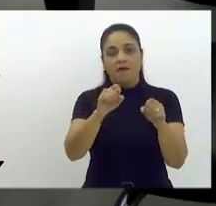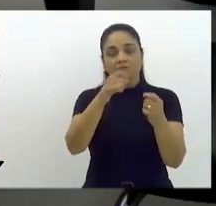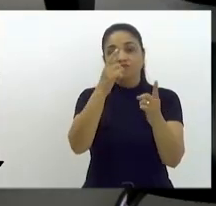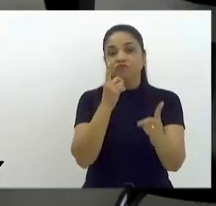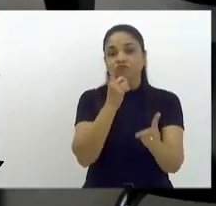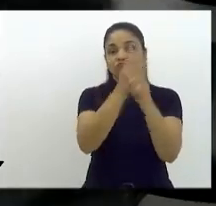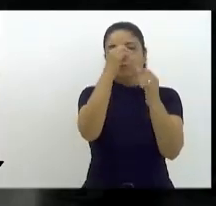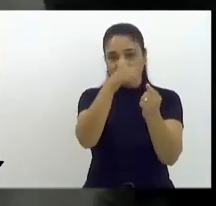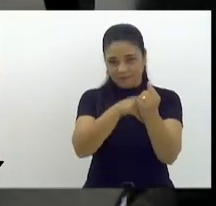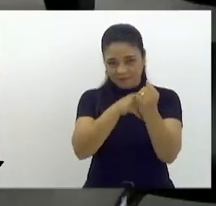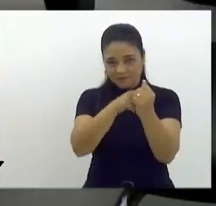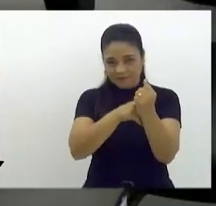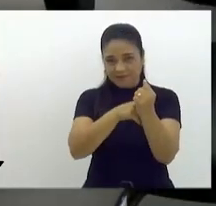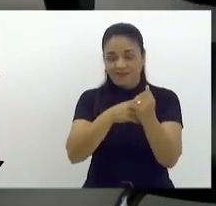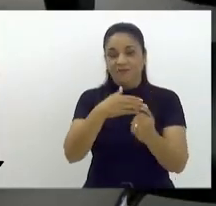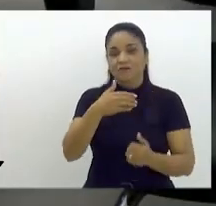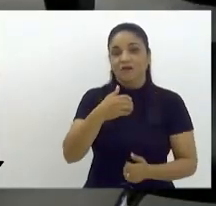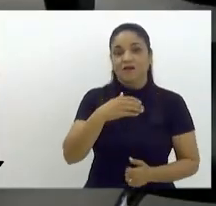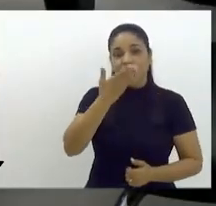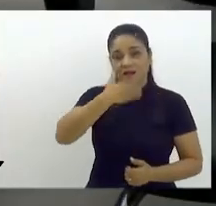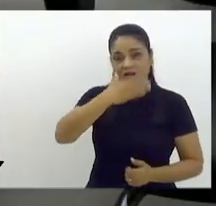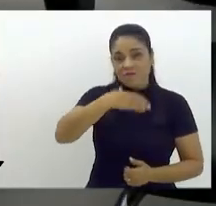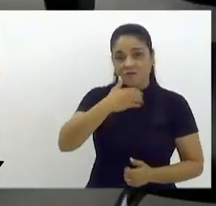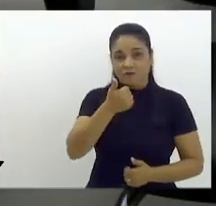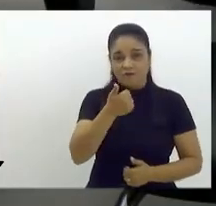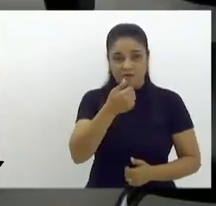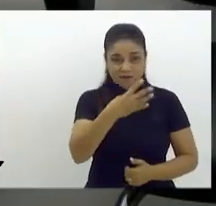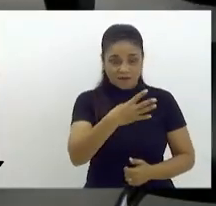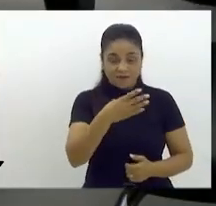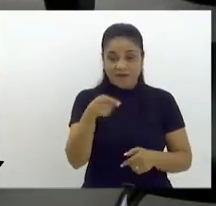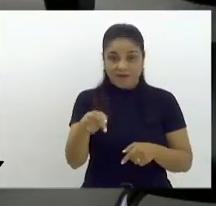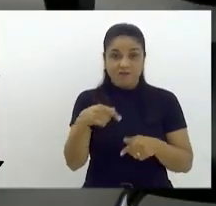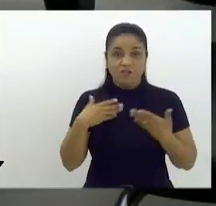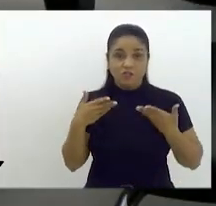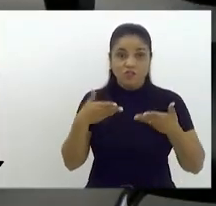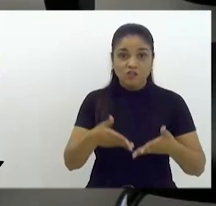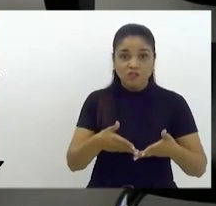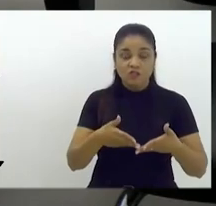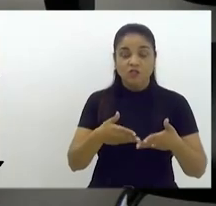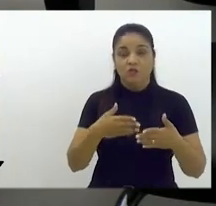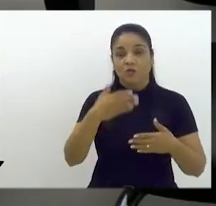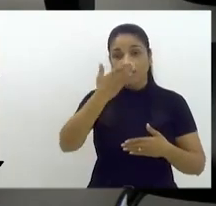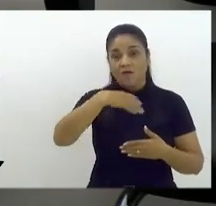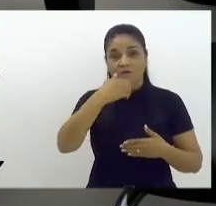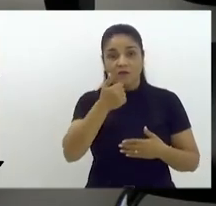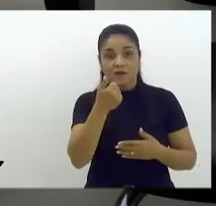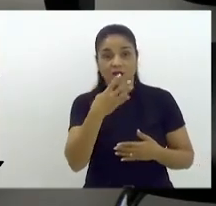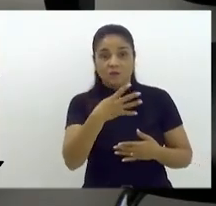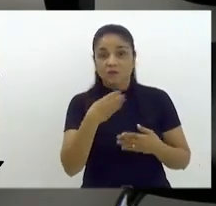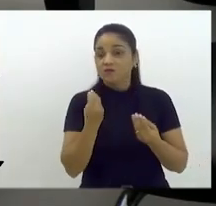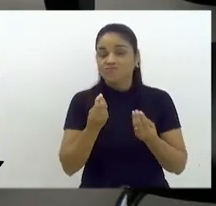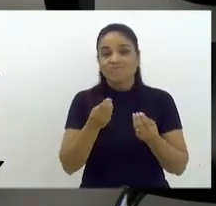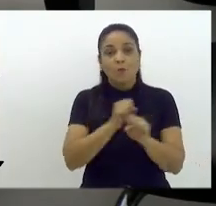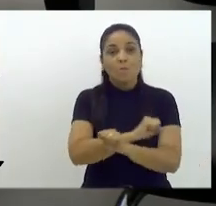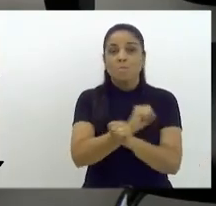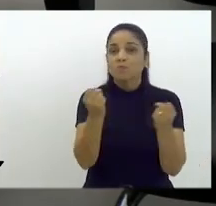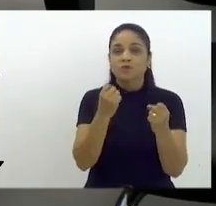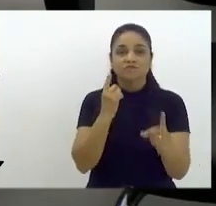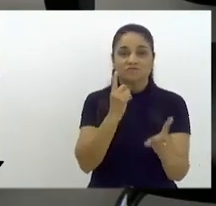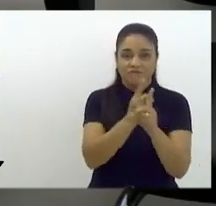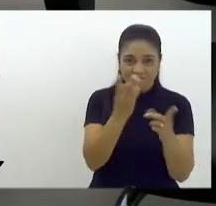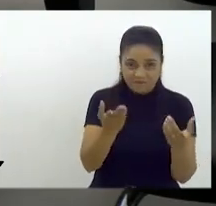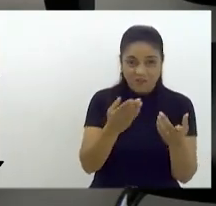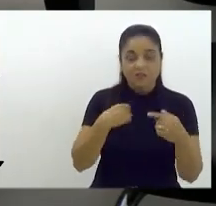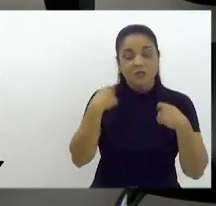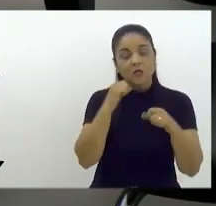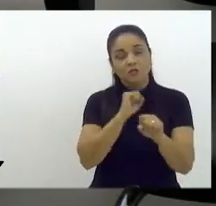só que chegou o iPhone 14 ele não quebra do iPhone 14 então a gente guardando uma atualização de tecnologia para